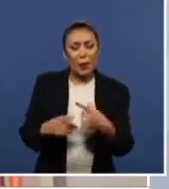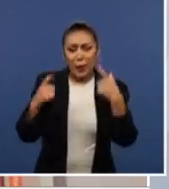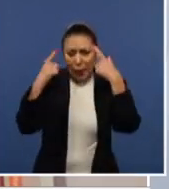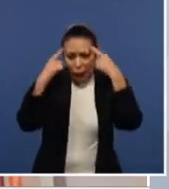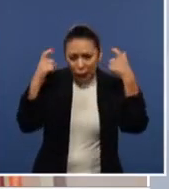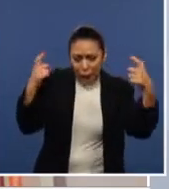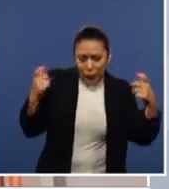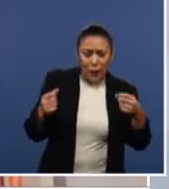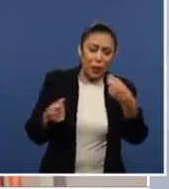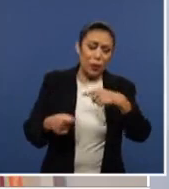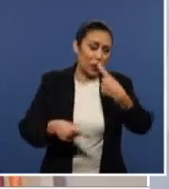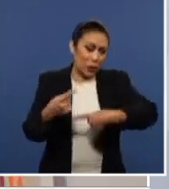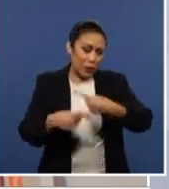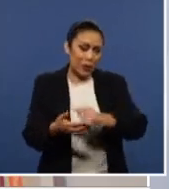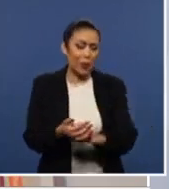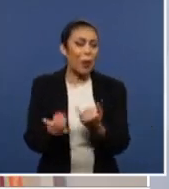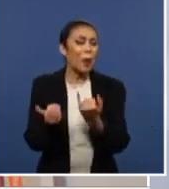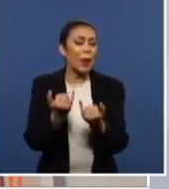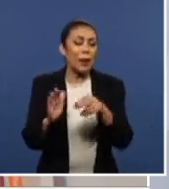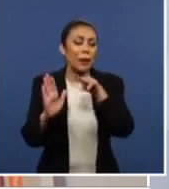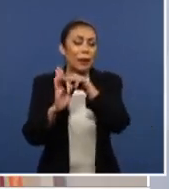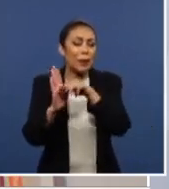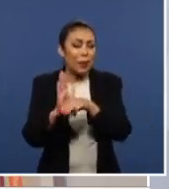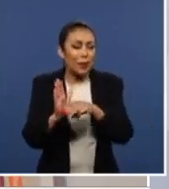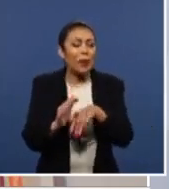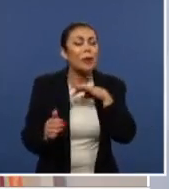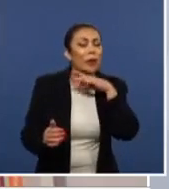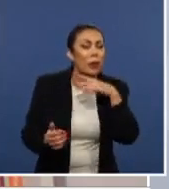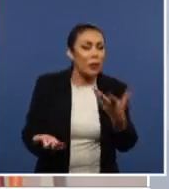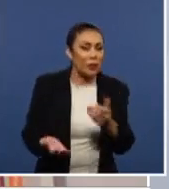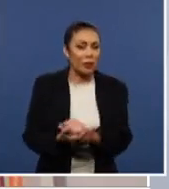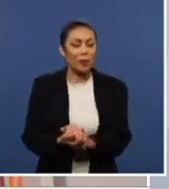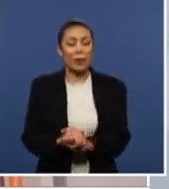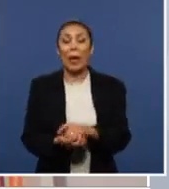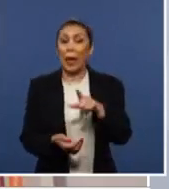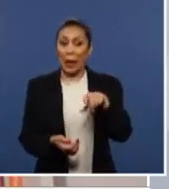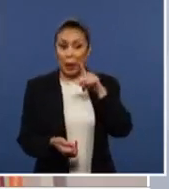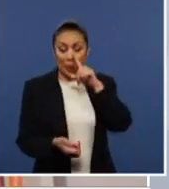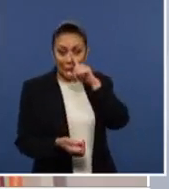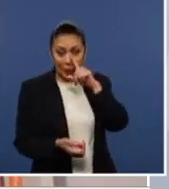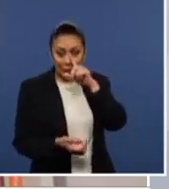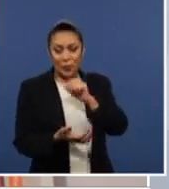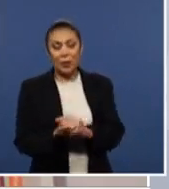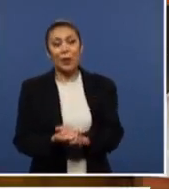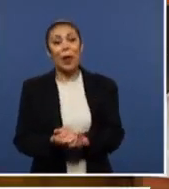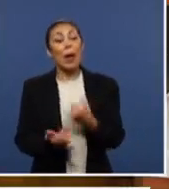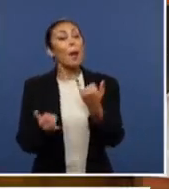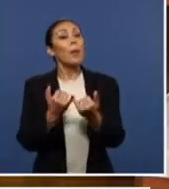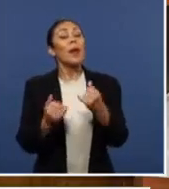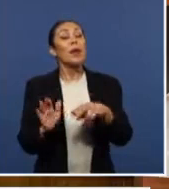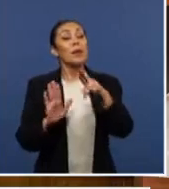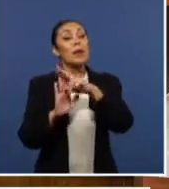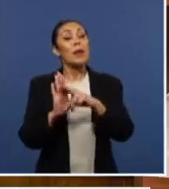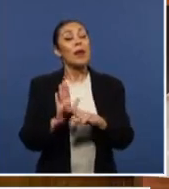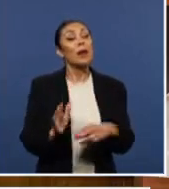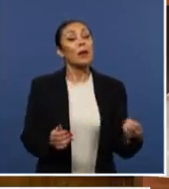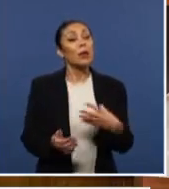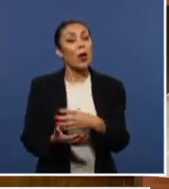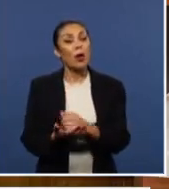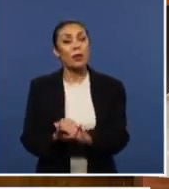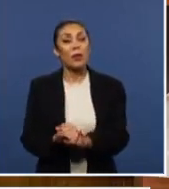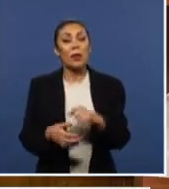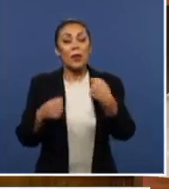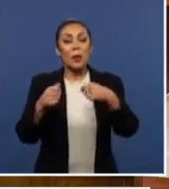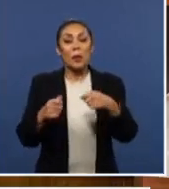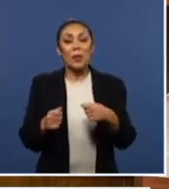discussão. Me parece que tem um método nesse negócio que é muito ruim. Perigoso, É, né? tem uma nova regra, eu acho, Temer, de que Diga. deveria ser